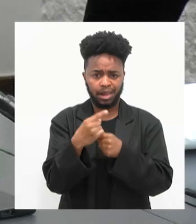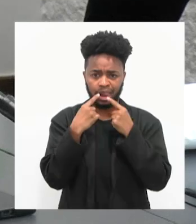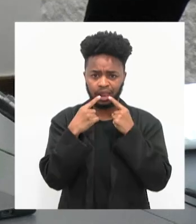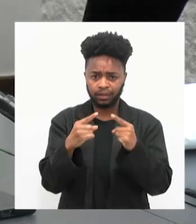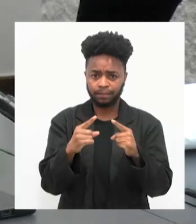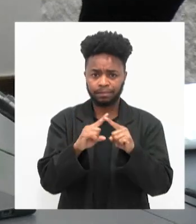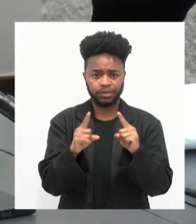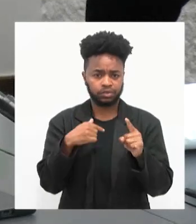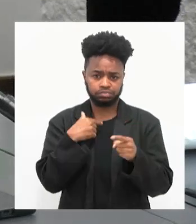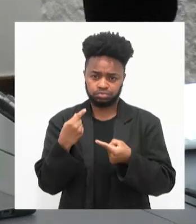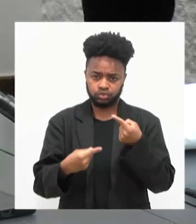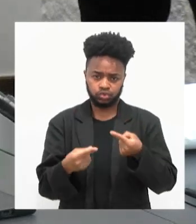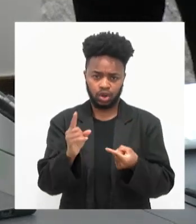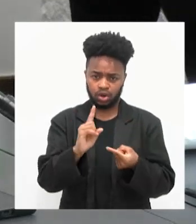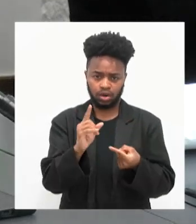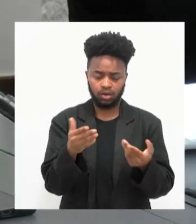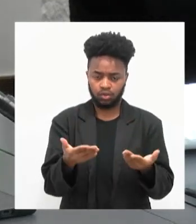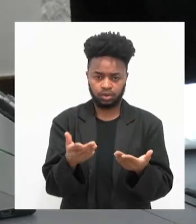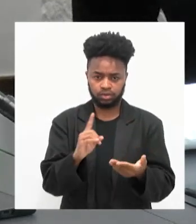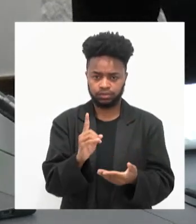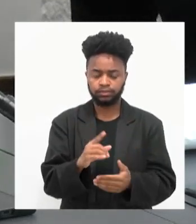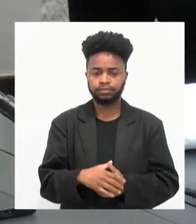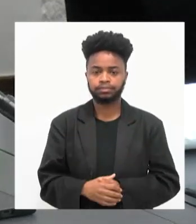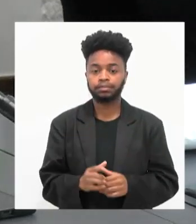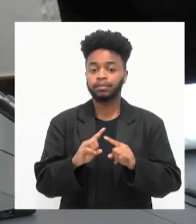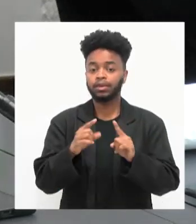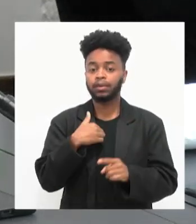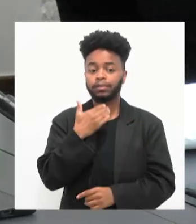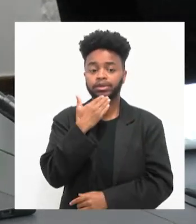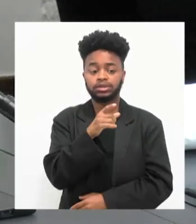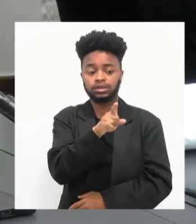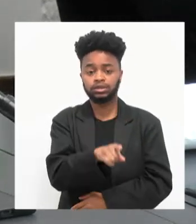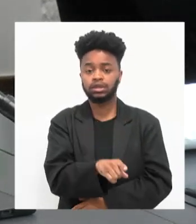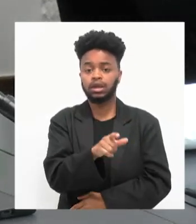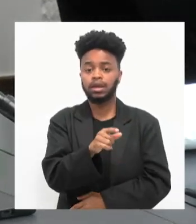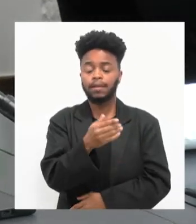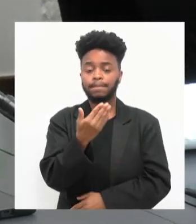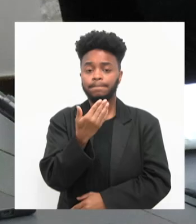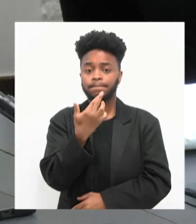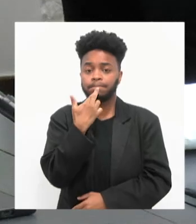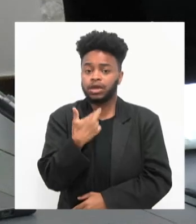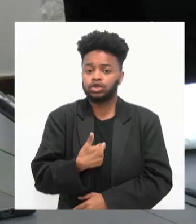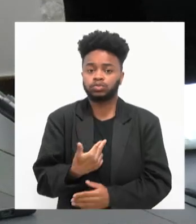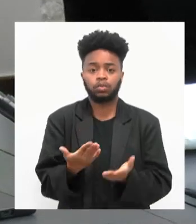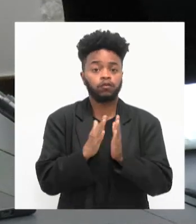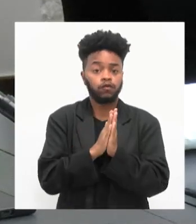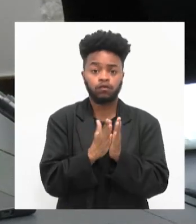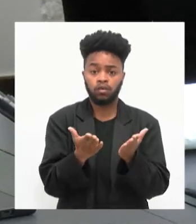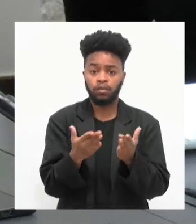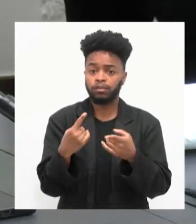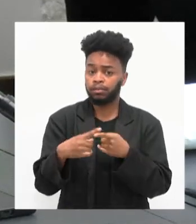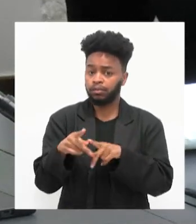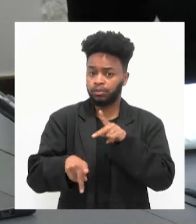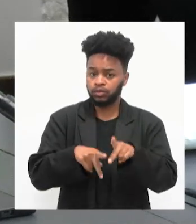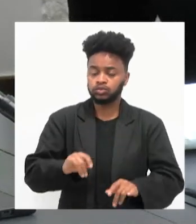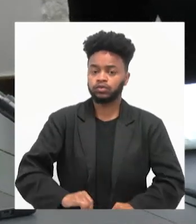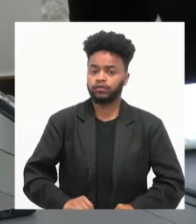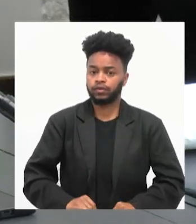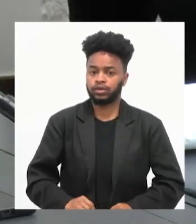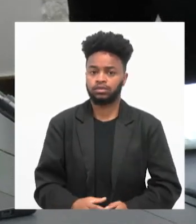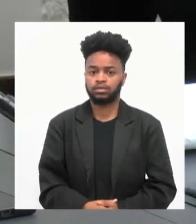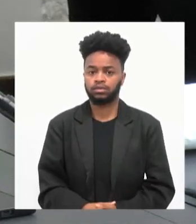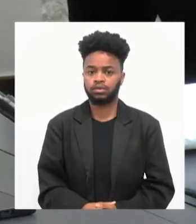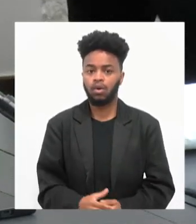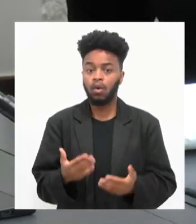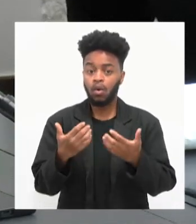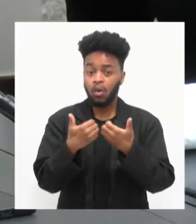entrar nesse mérito agora, só porque eu quero que o senhor responda. E diga, pô, pelo amor de Deus, a população está sofrendo. Os ônibus